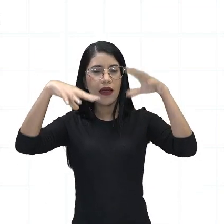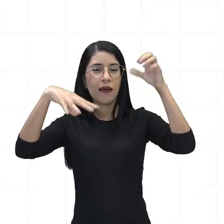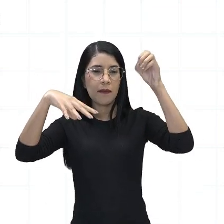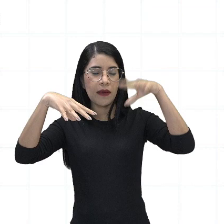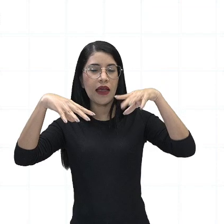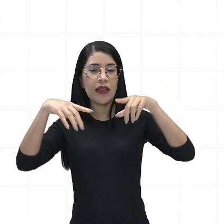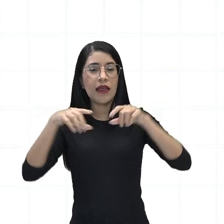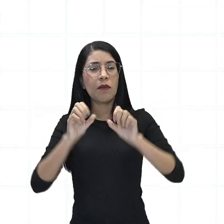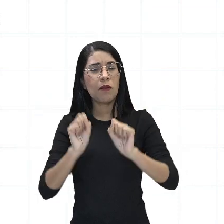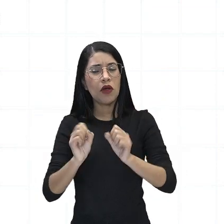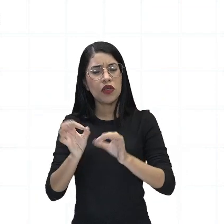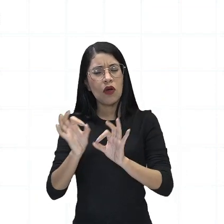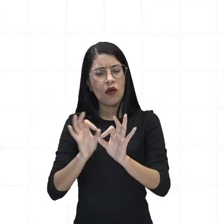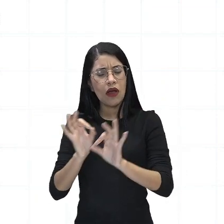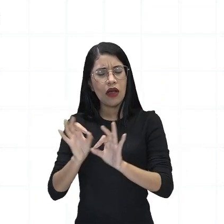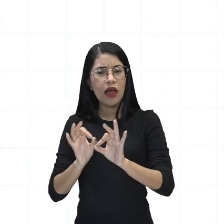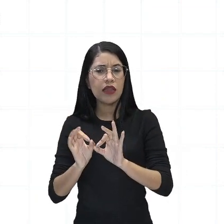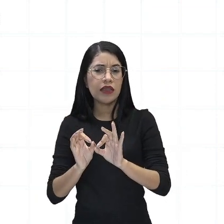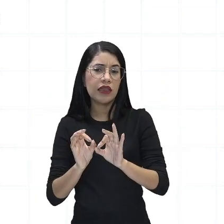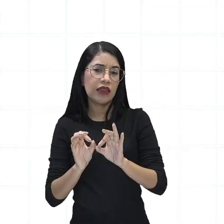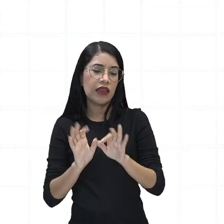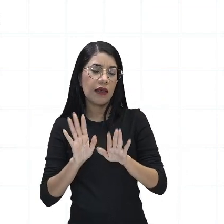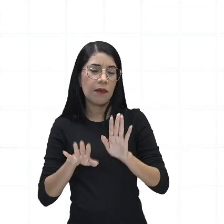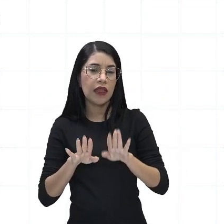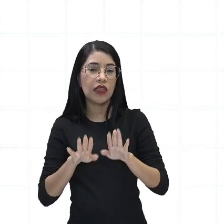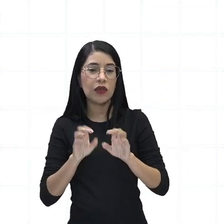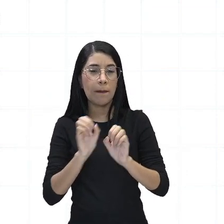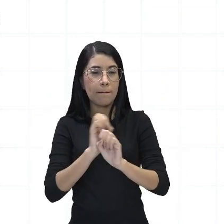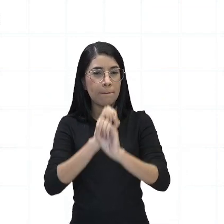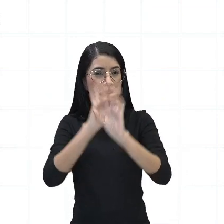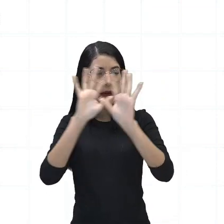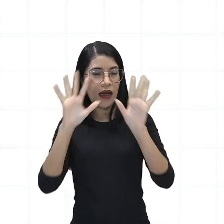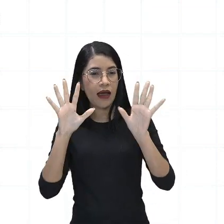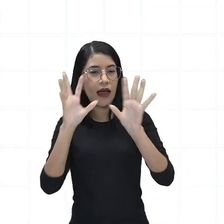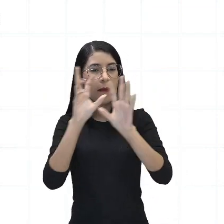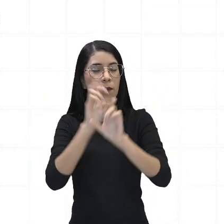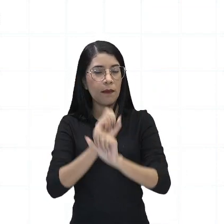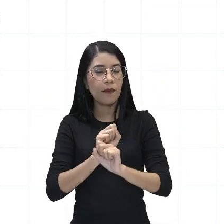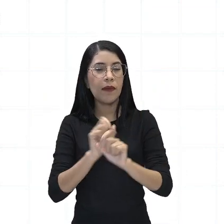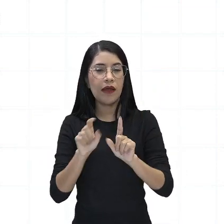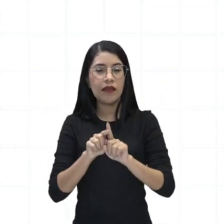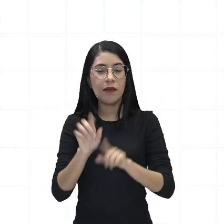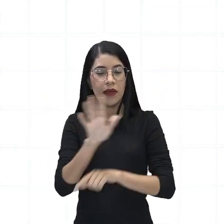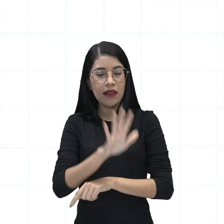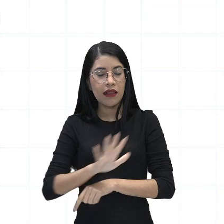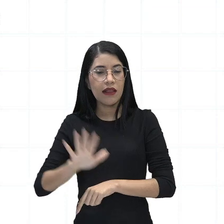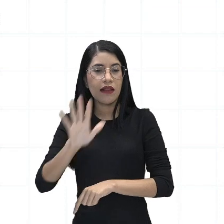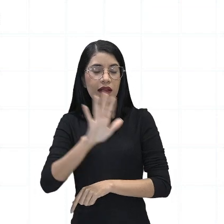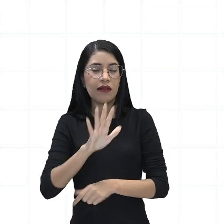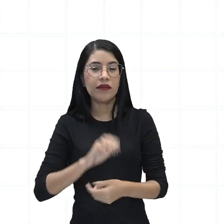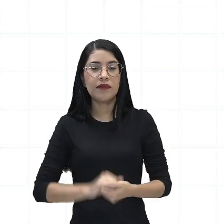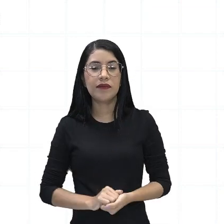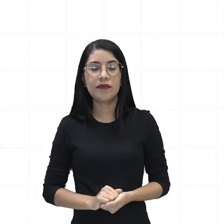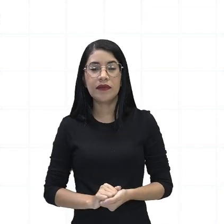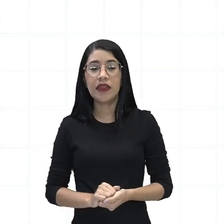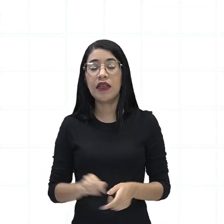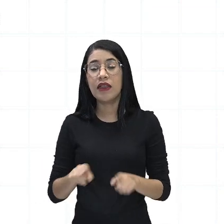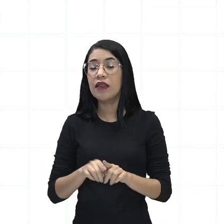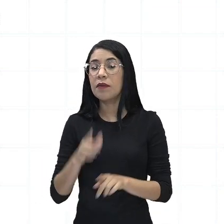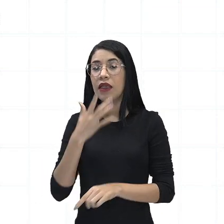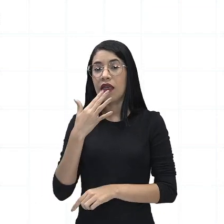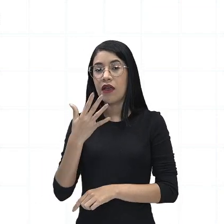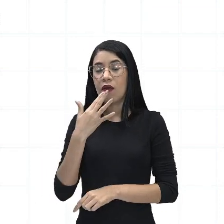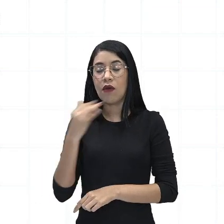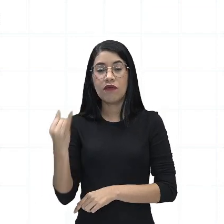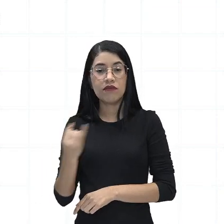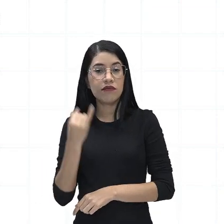ser ajustada para criar diferentes níveis de brilho e sombra no palco. Aí nós temos a cor também, que